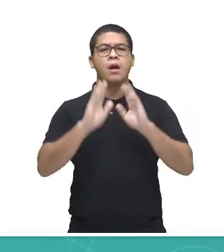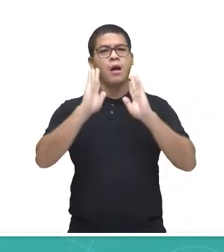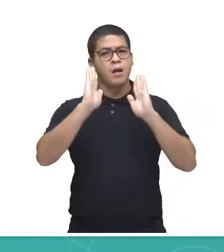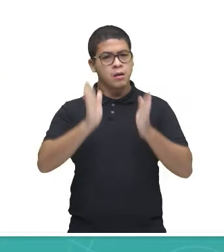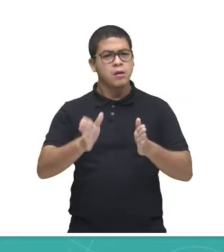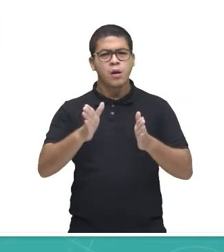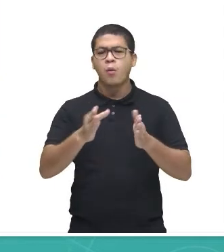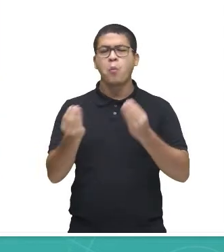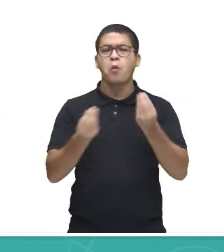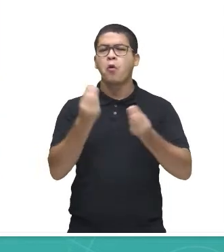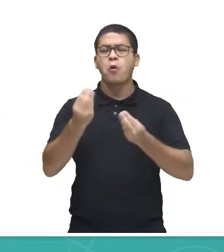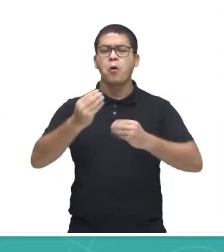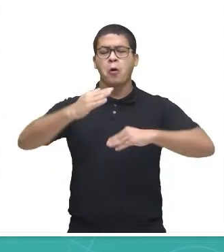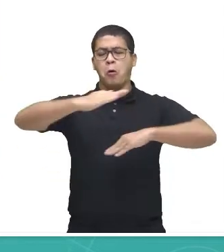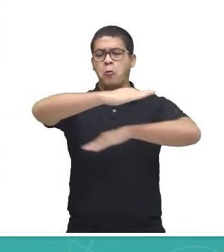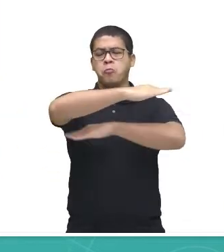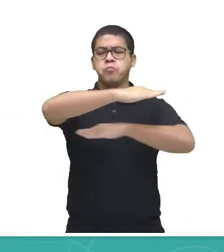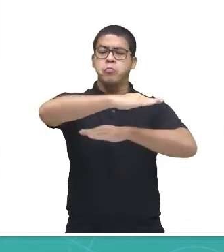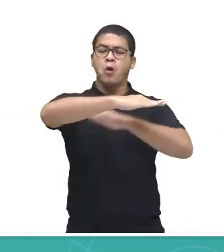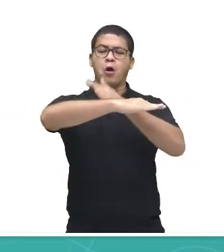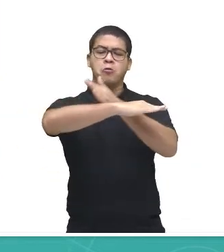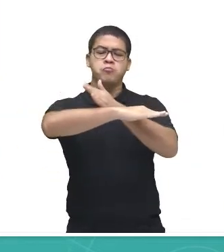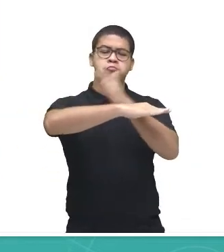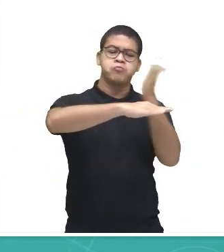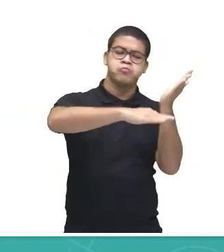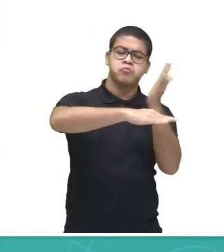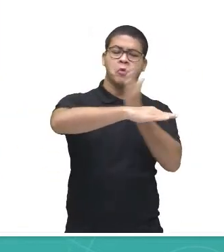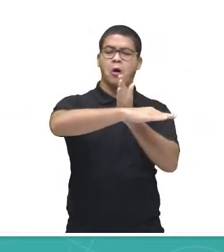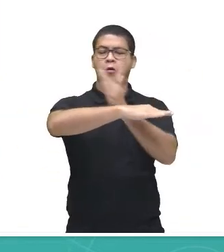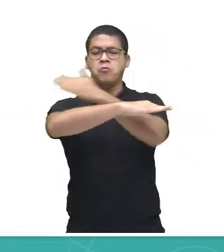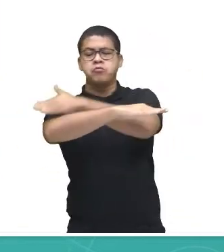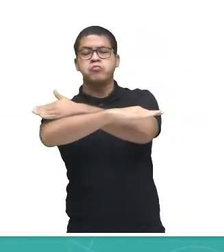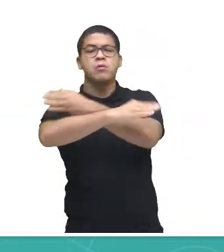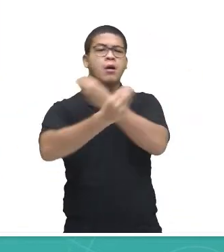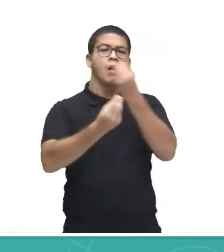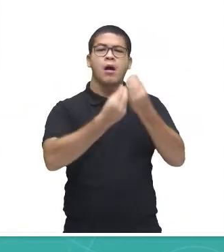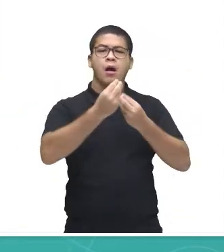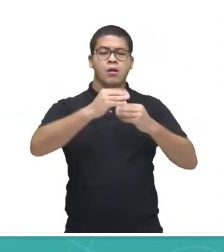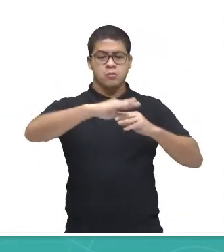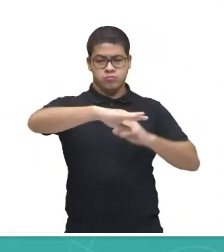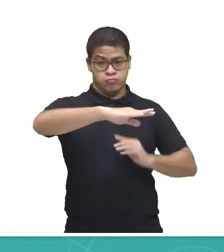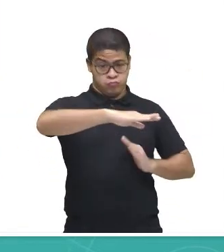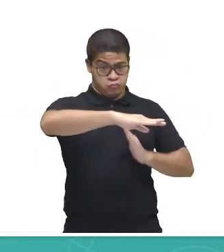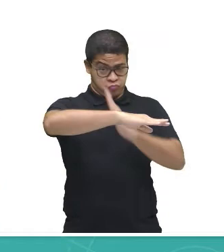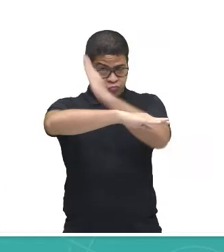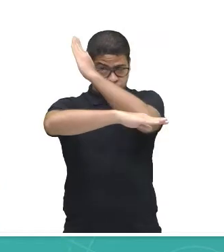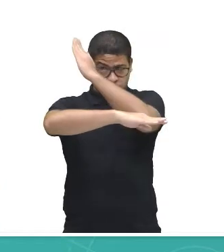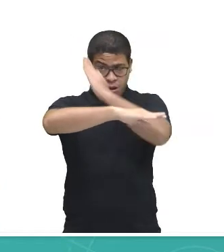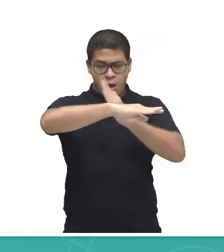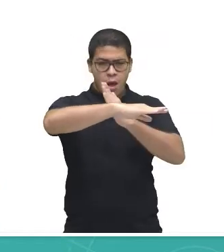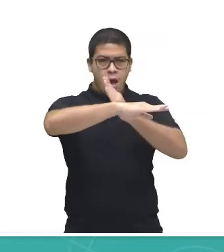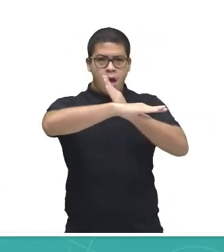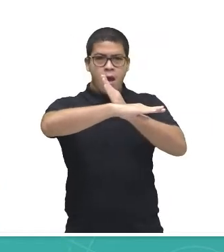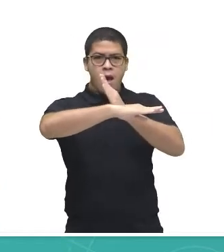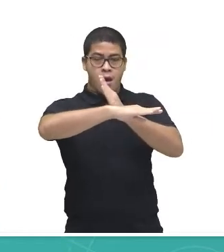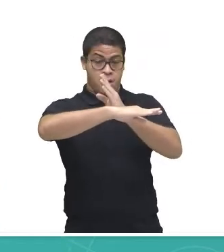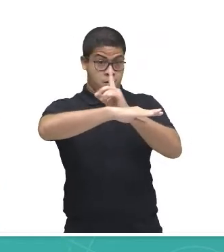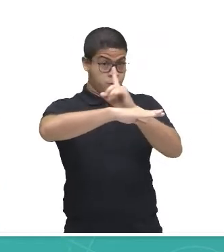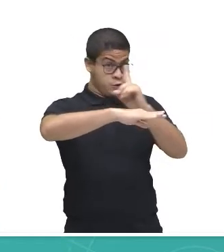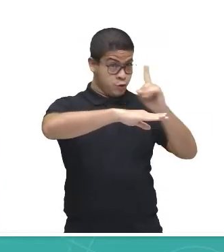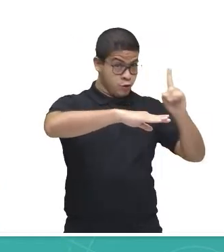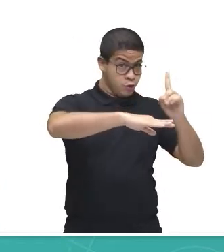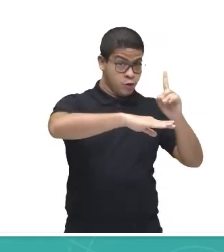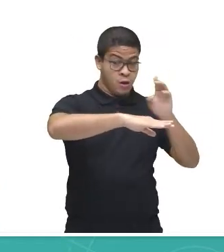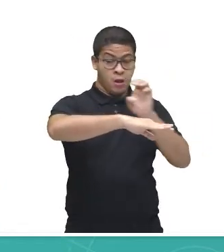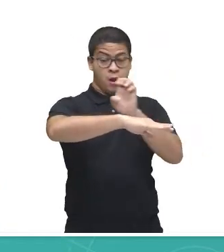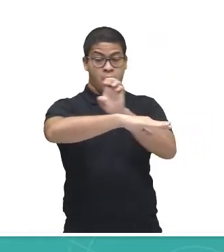assim de um lado e do outro? Em relação à reta transversal, eu considero um ângulo à esquerda e um